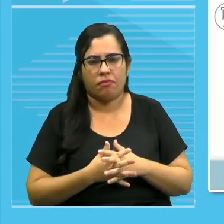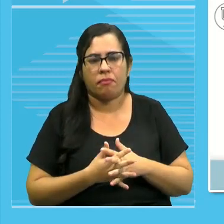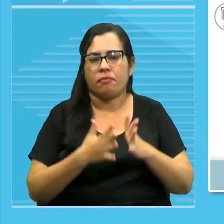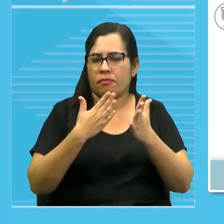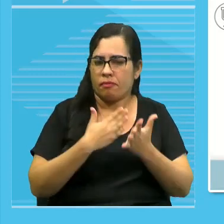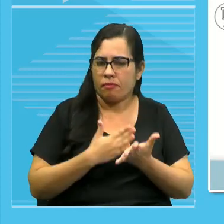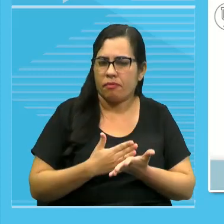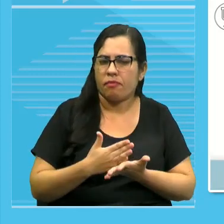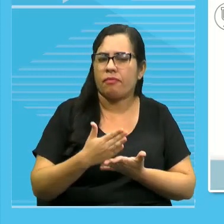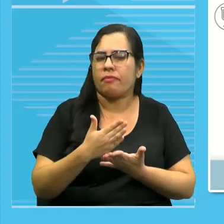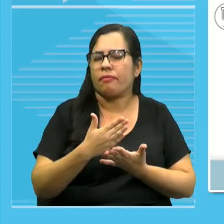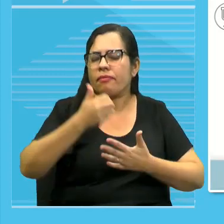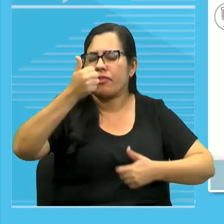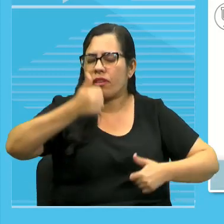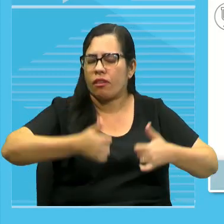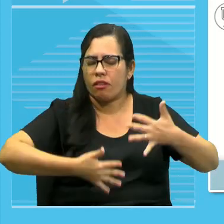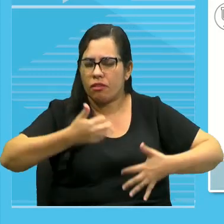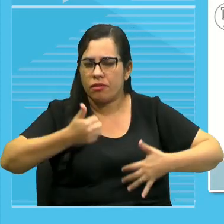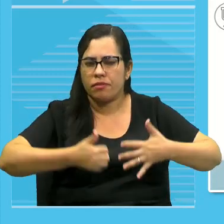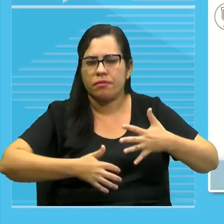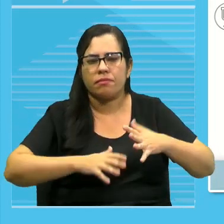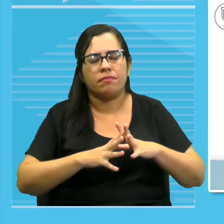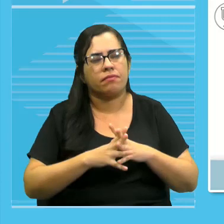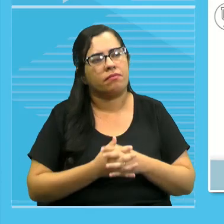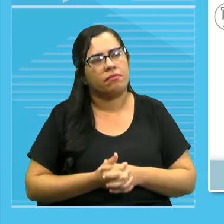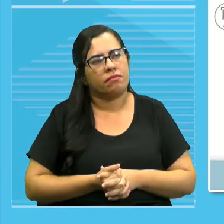partir daí ele se propõe a